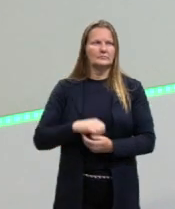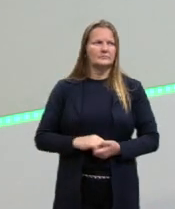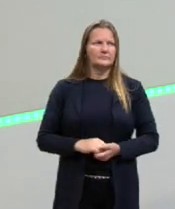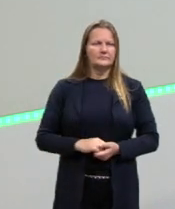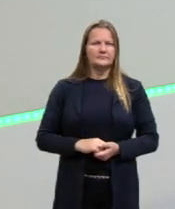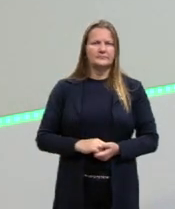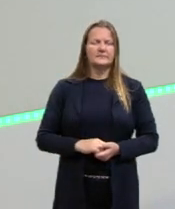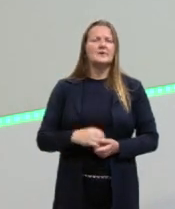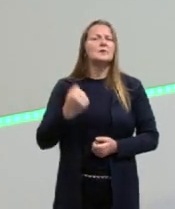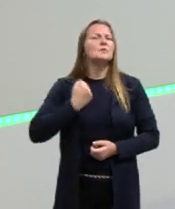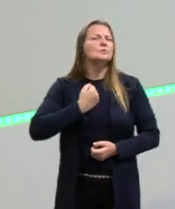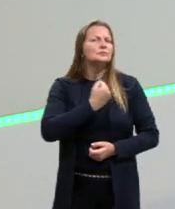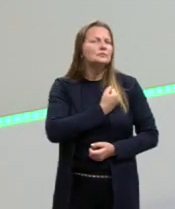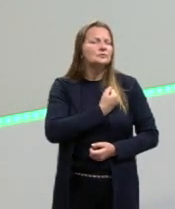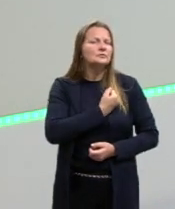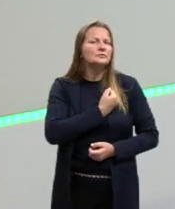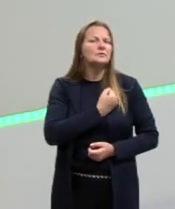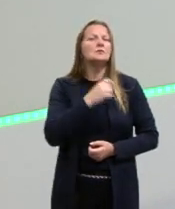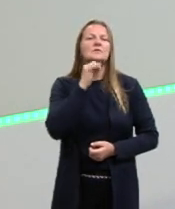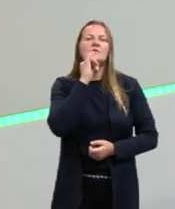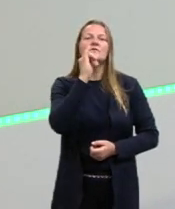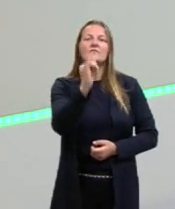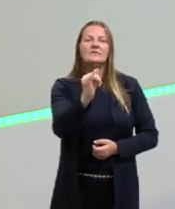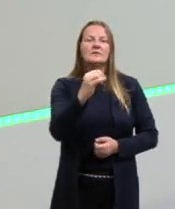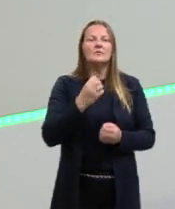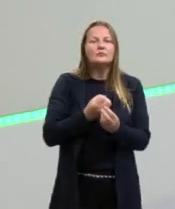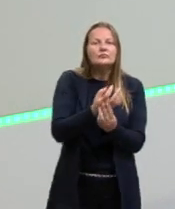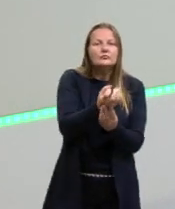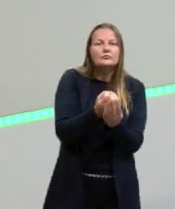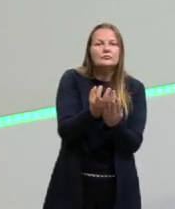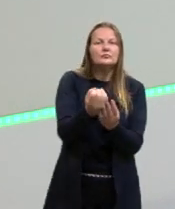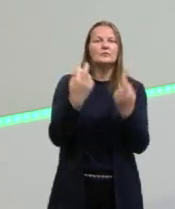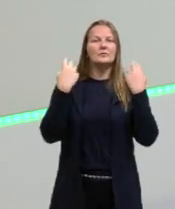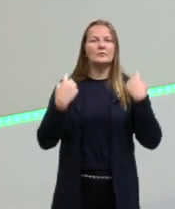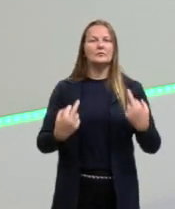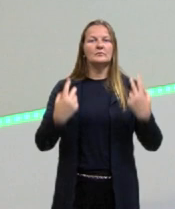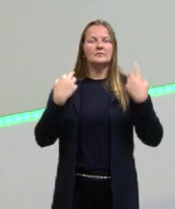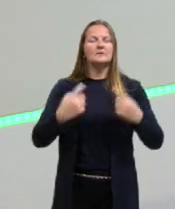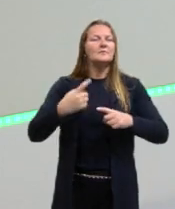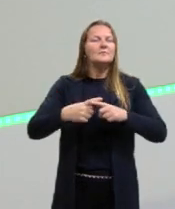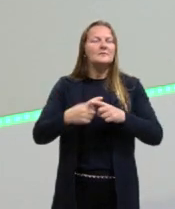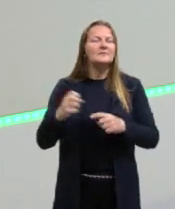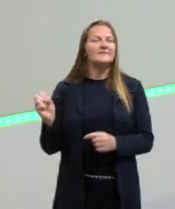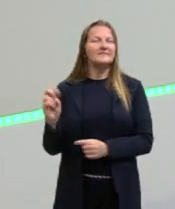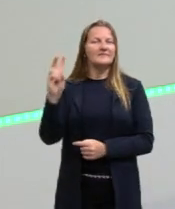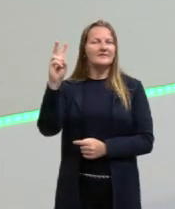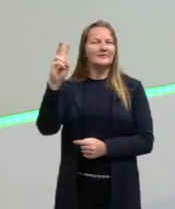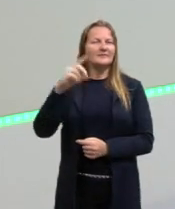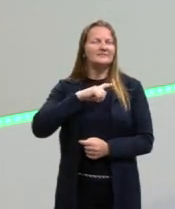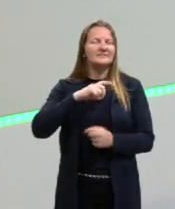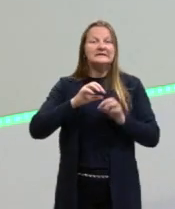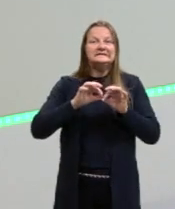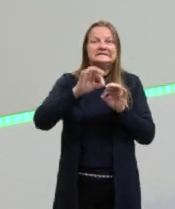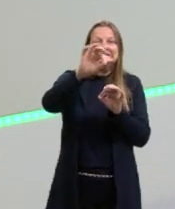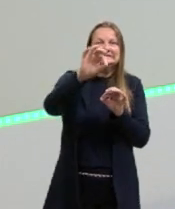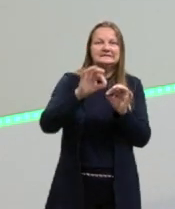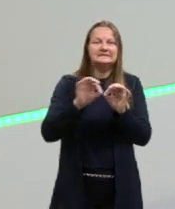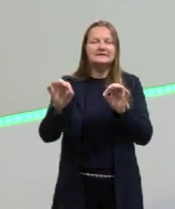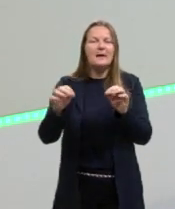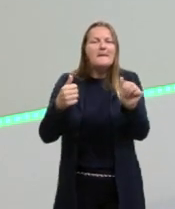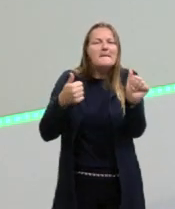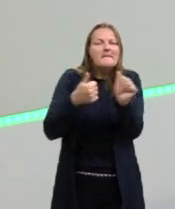esses valores a gente diz que é uma distribuição normal porque os valores Eles não estão assim tão distantes